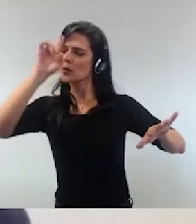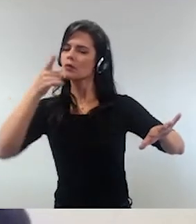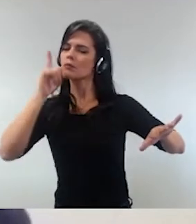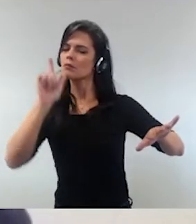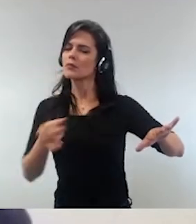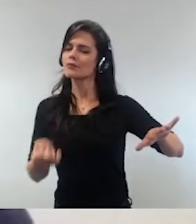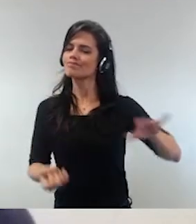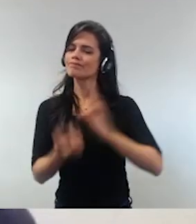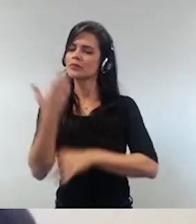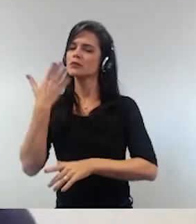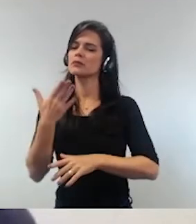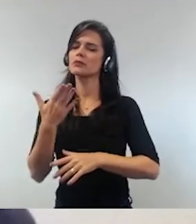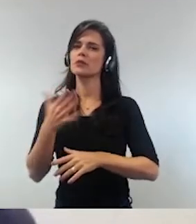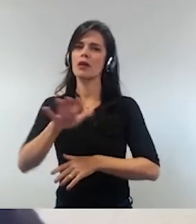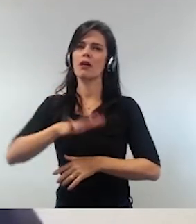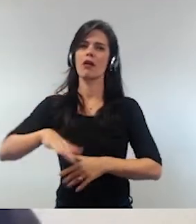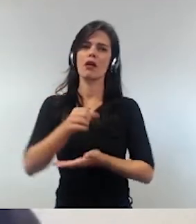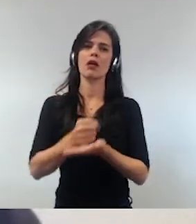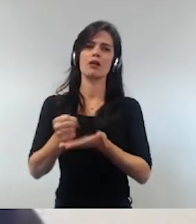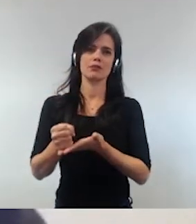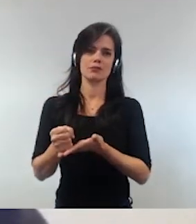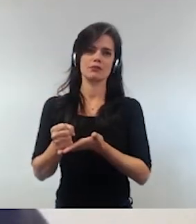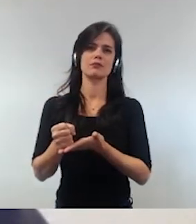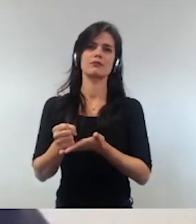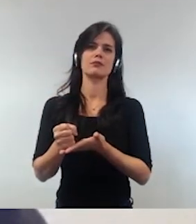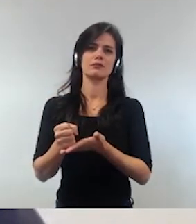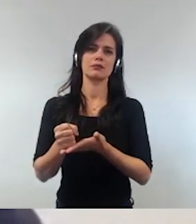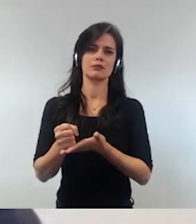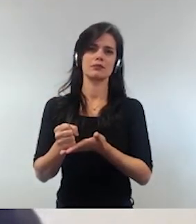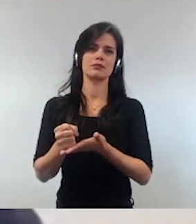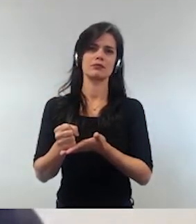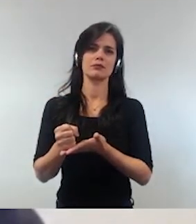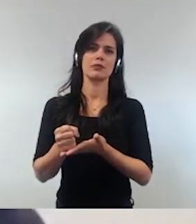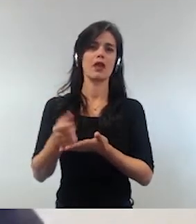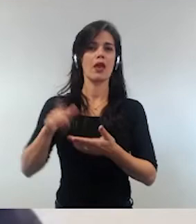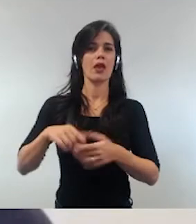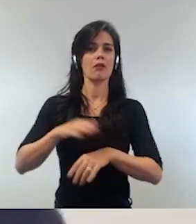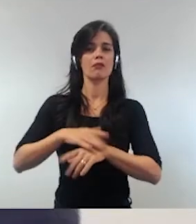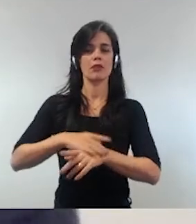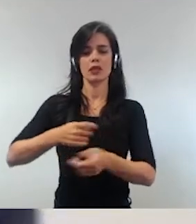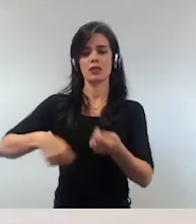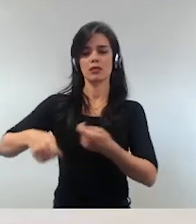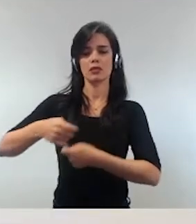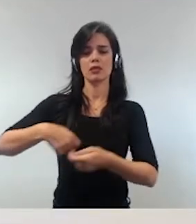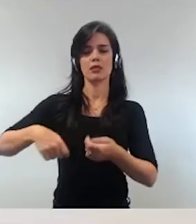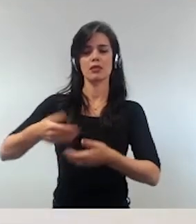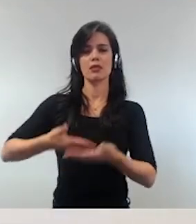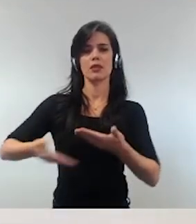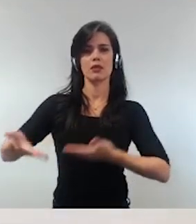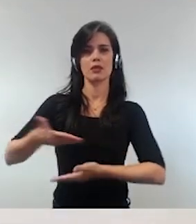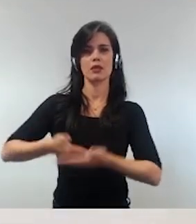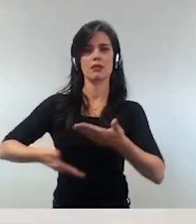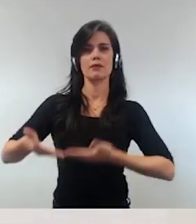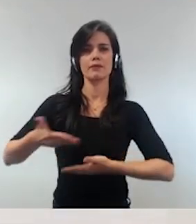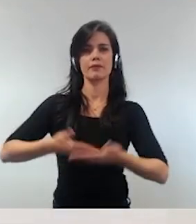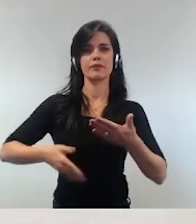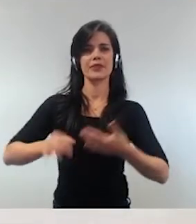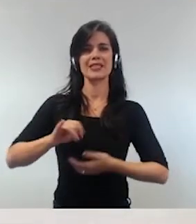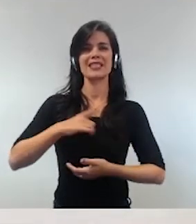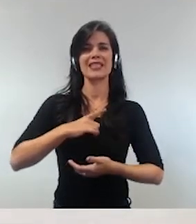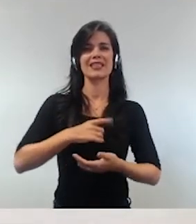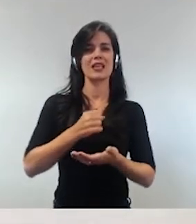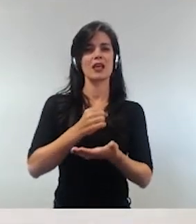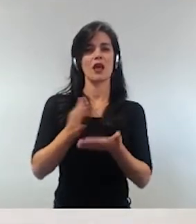negocial. E a Priscila tocou num ponto fundamental, que foi a negociação. Se nós temos contratos incompletos, e a